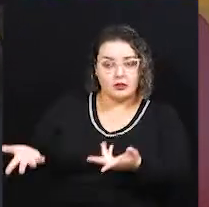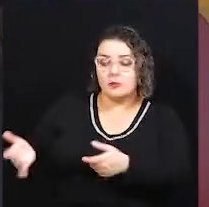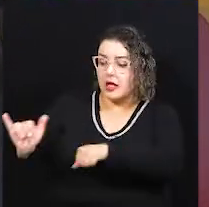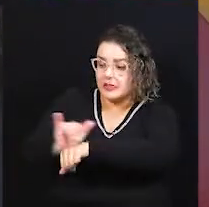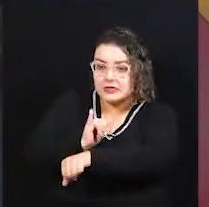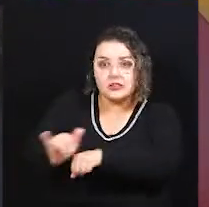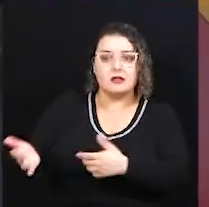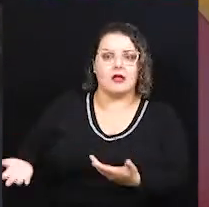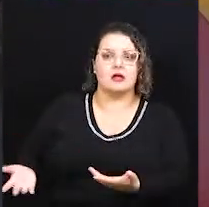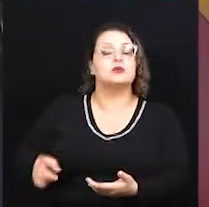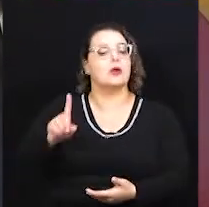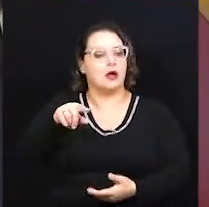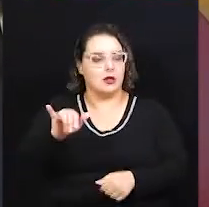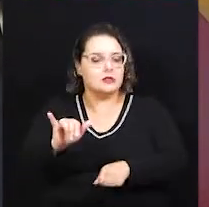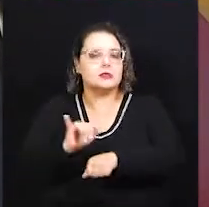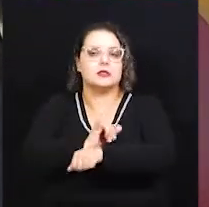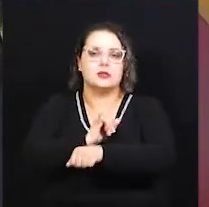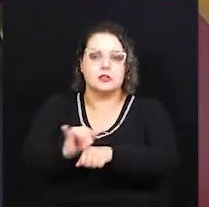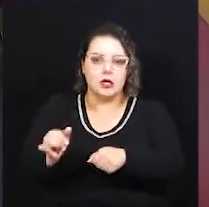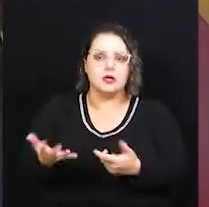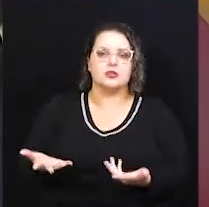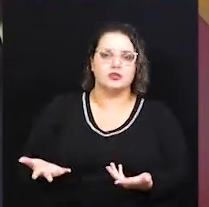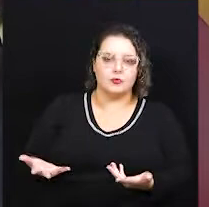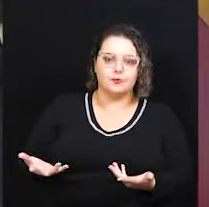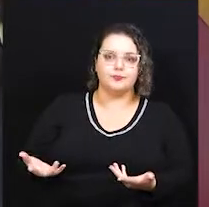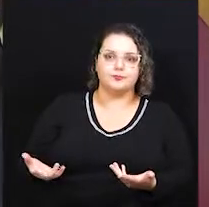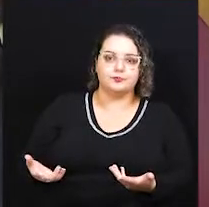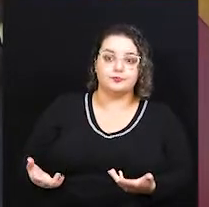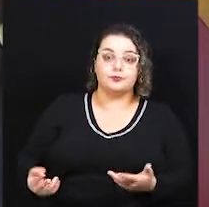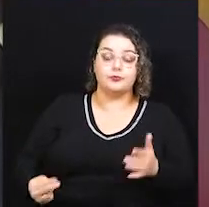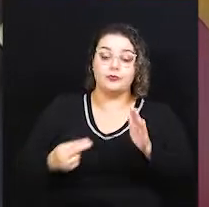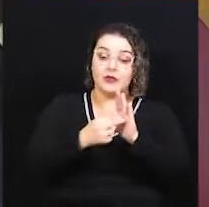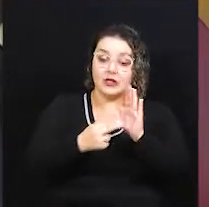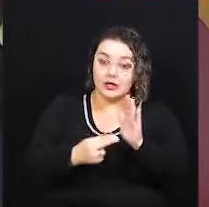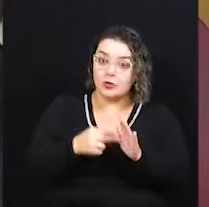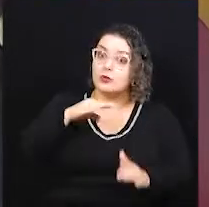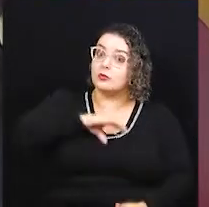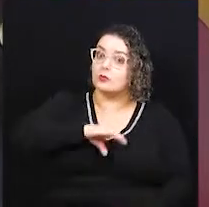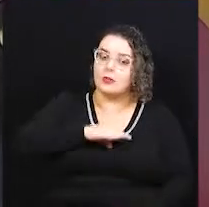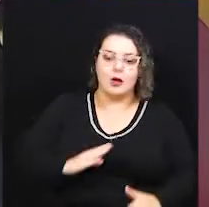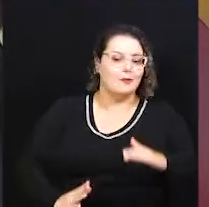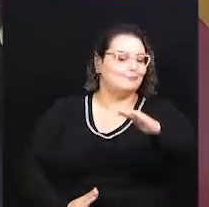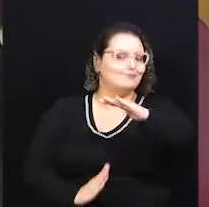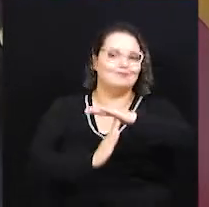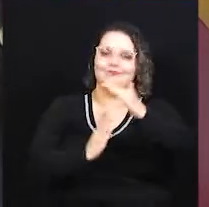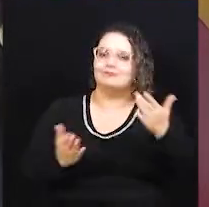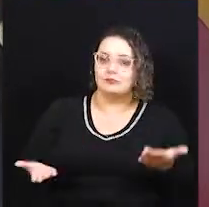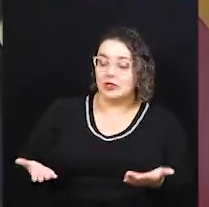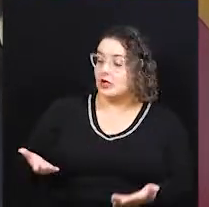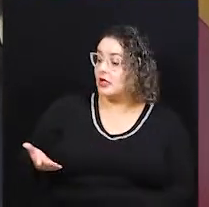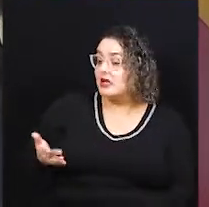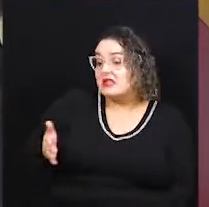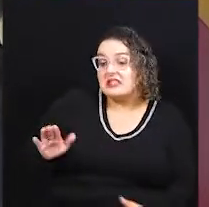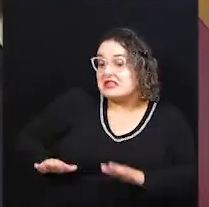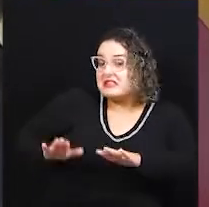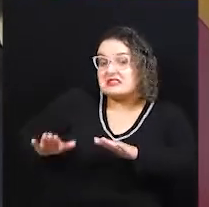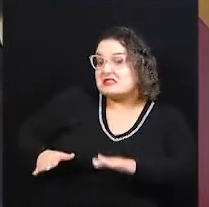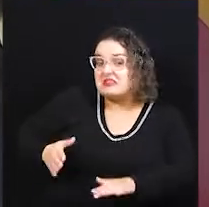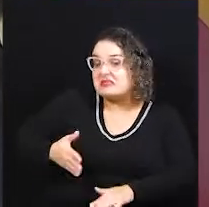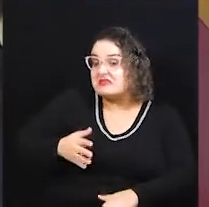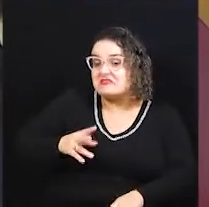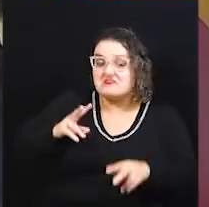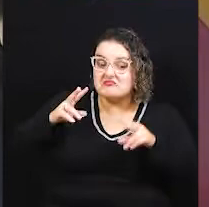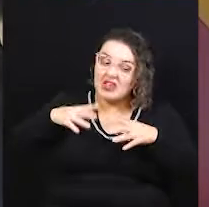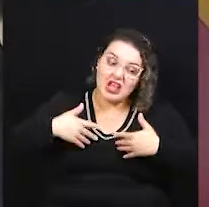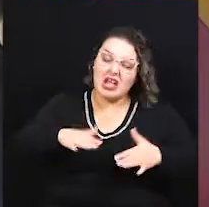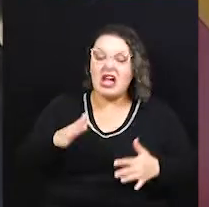né? A estratégia. E o peso do português é um peso máximo. E muita gente não leva